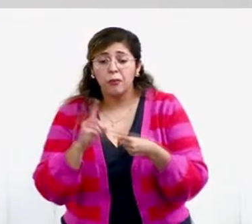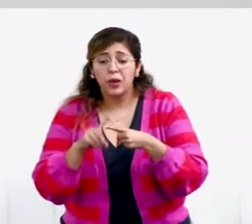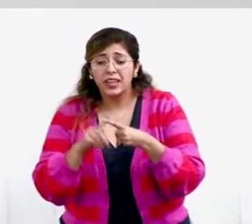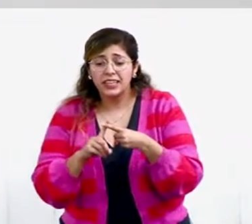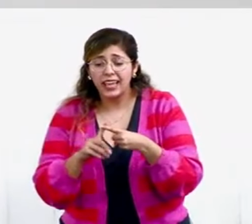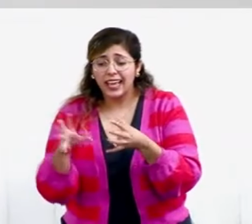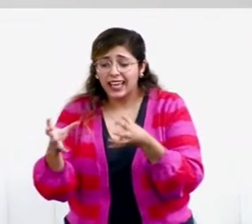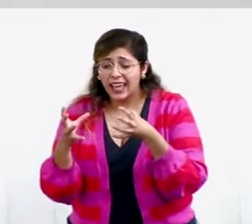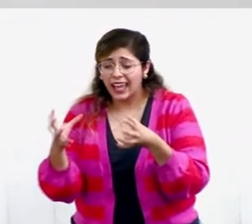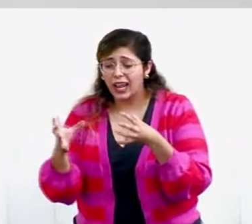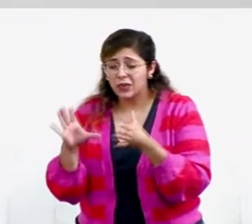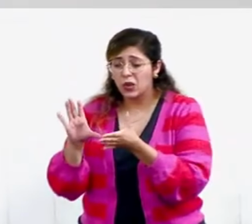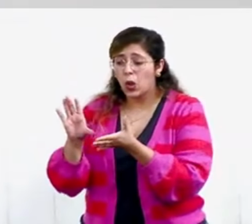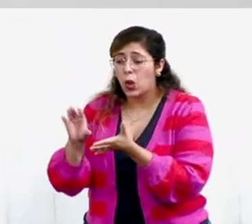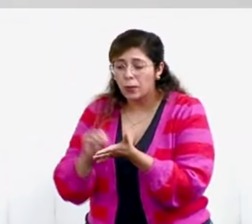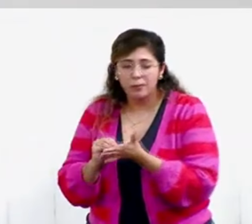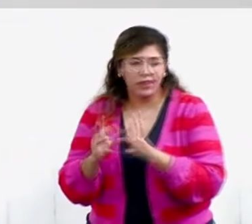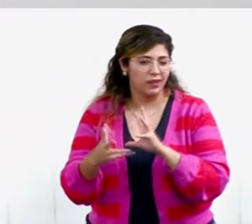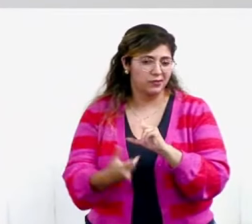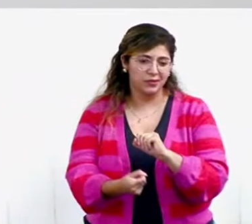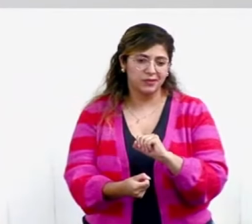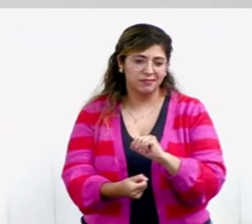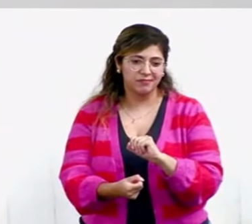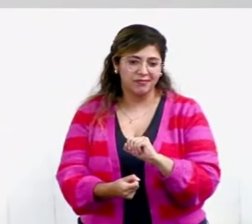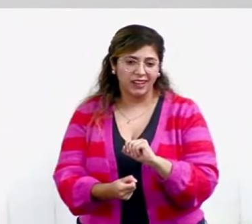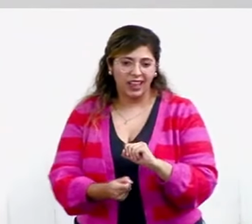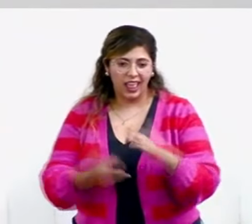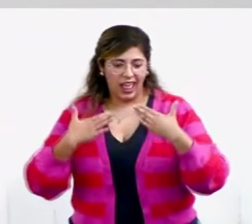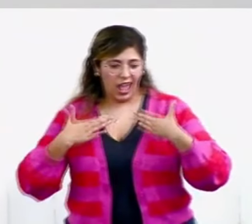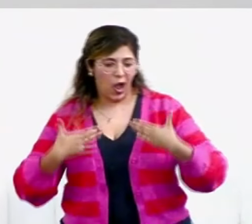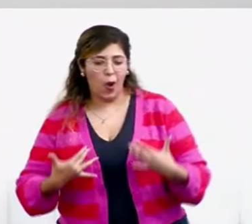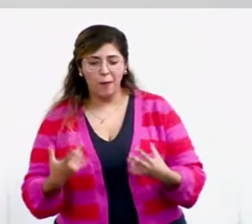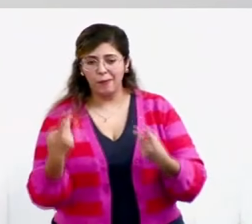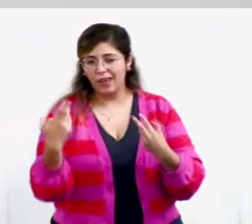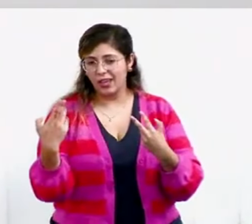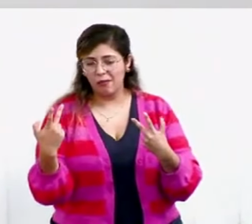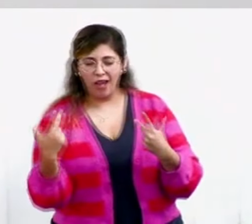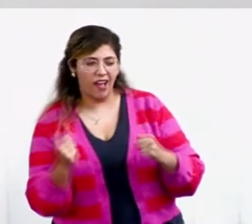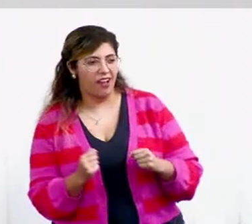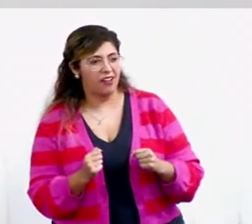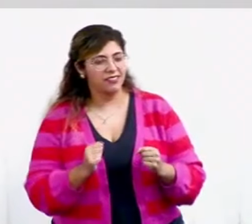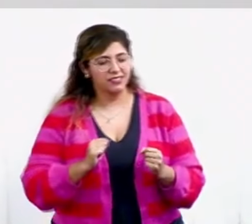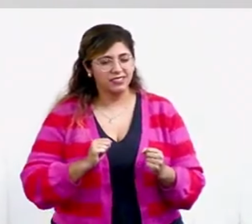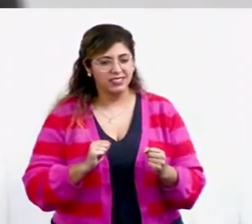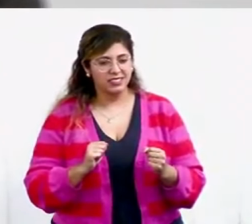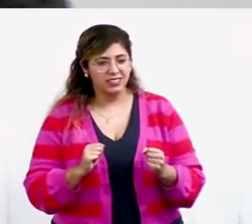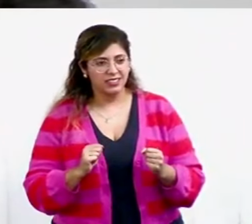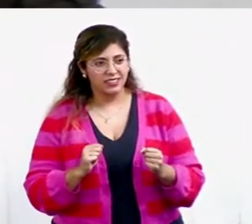E muitas vezes nós queremos ser assim, nos vestimos assim, nós pensamos assim, agimos assim, sabe por quê?